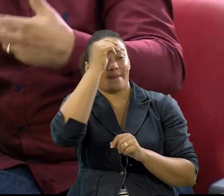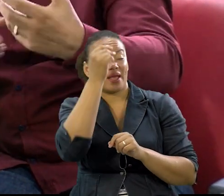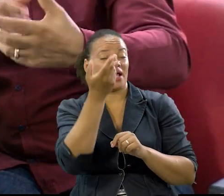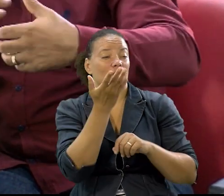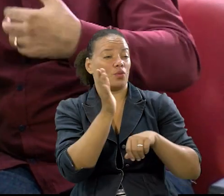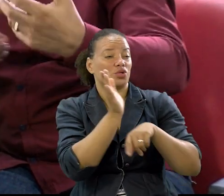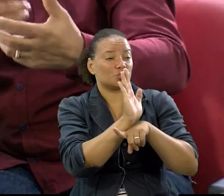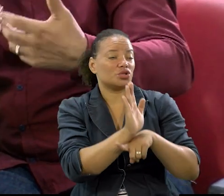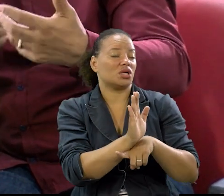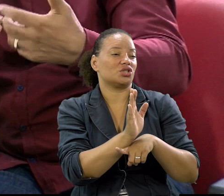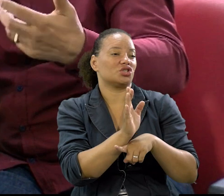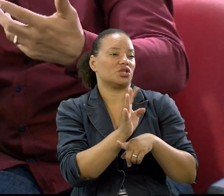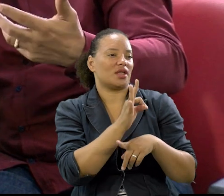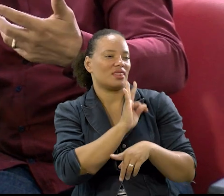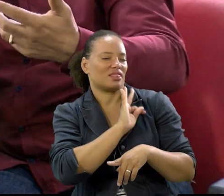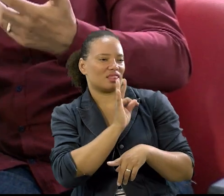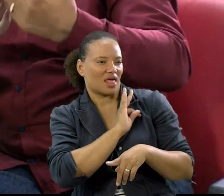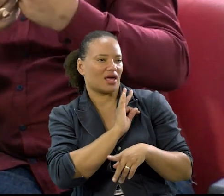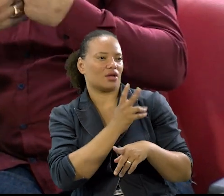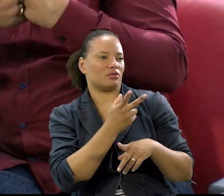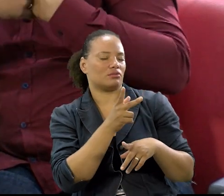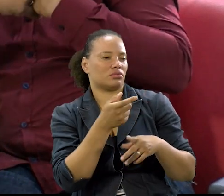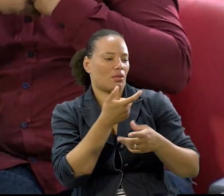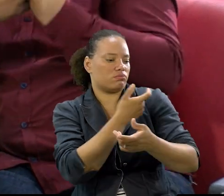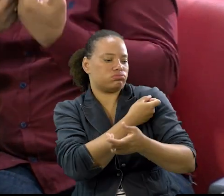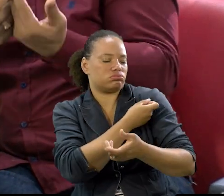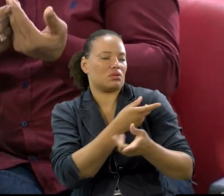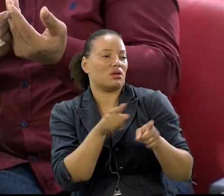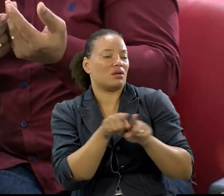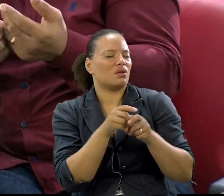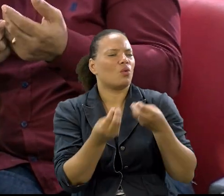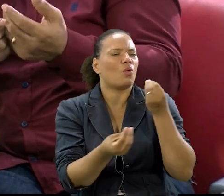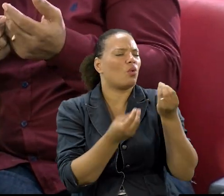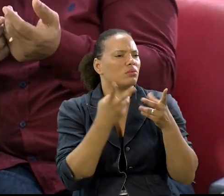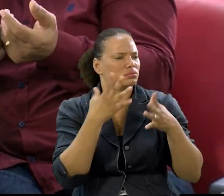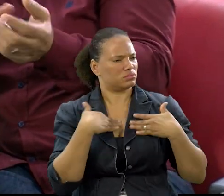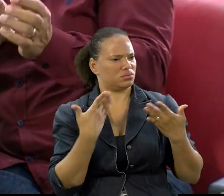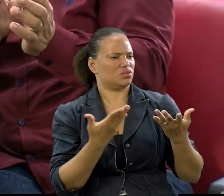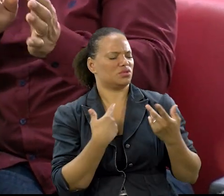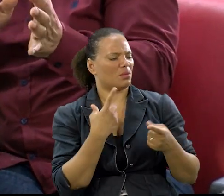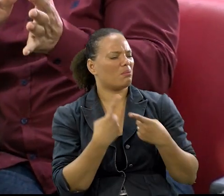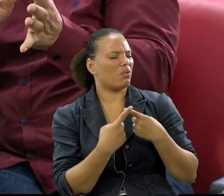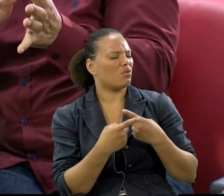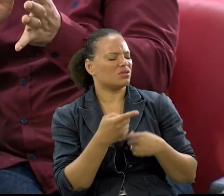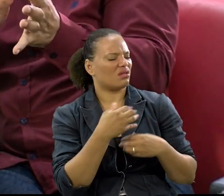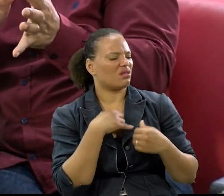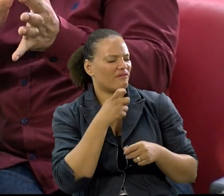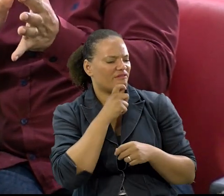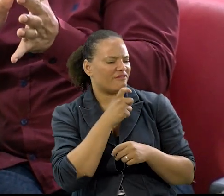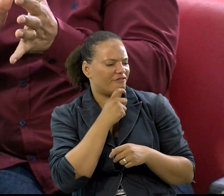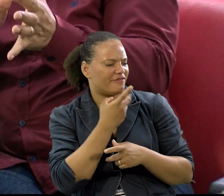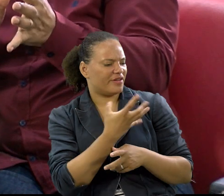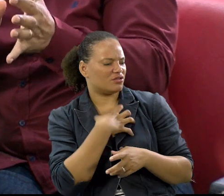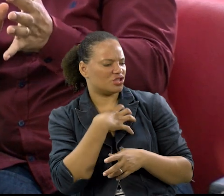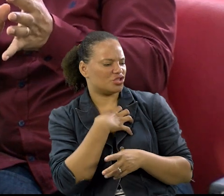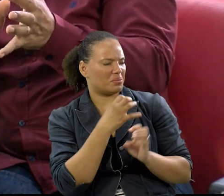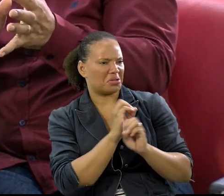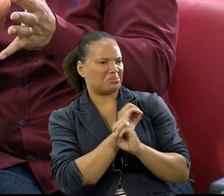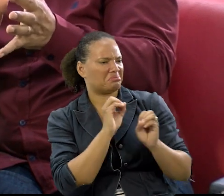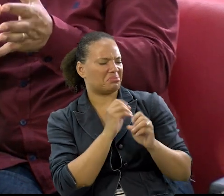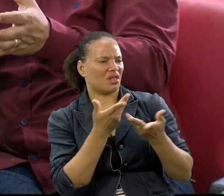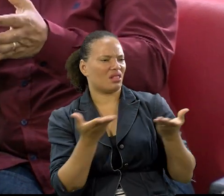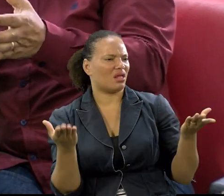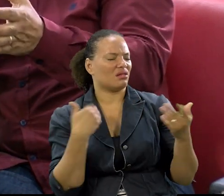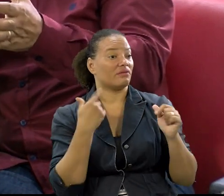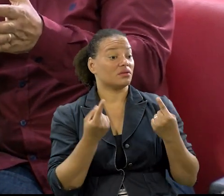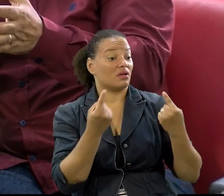coisa porque aquilo é a vivência do dia a dia dele para nós que não vivemos aqui a gente fica assustado Poxa mas tá tratando com frieza Mas eu creio que